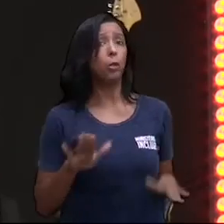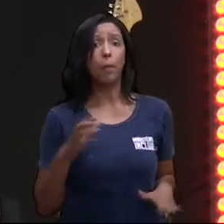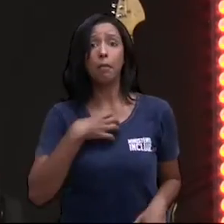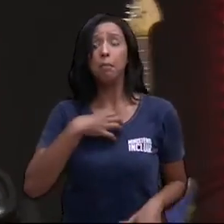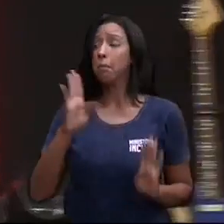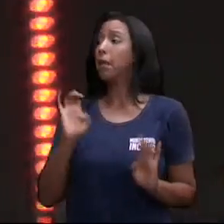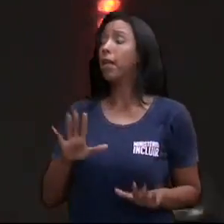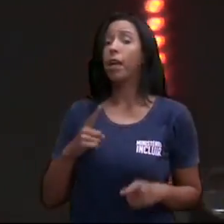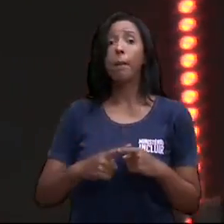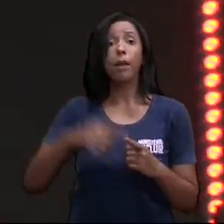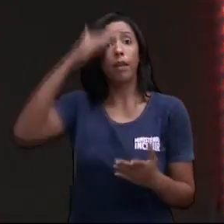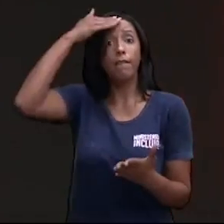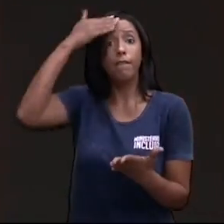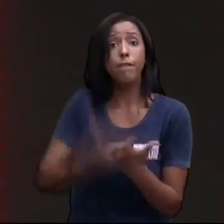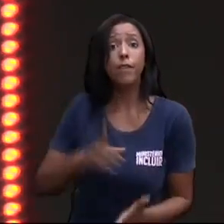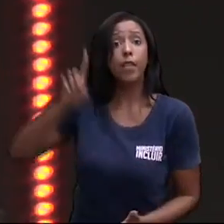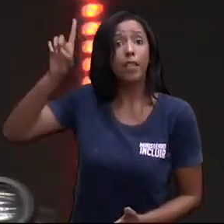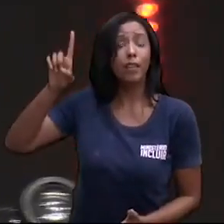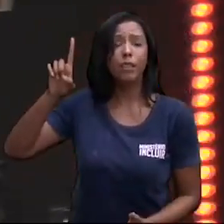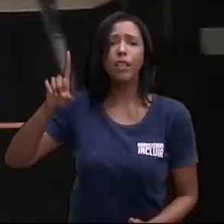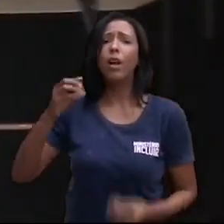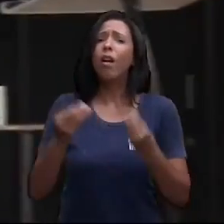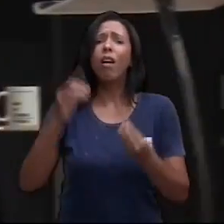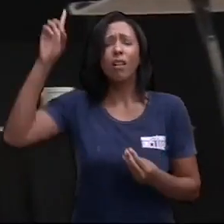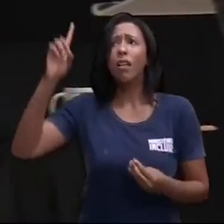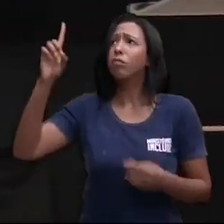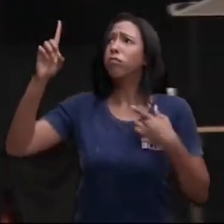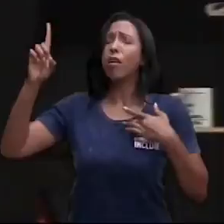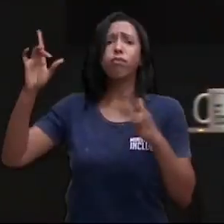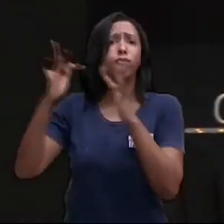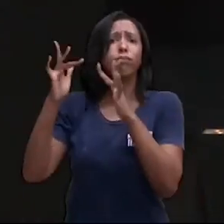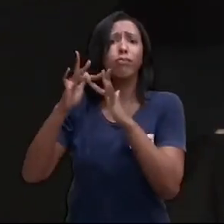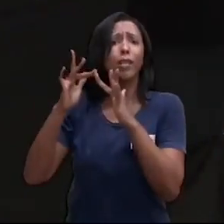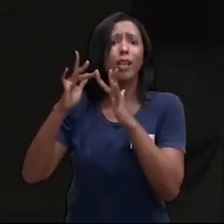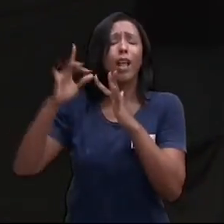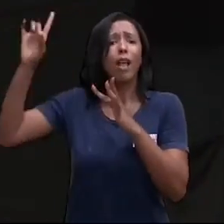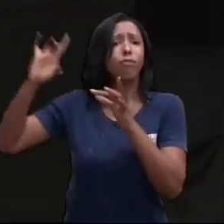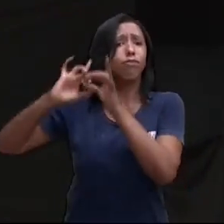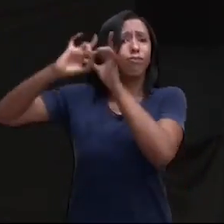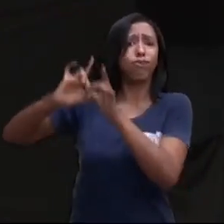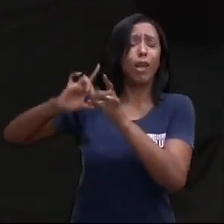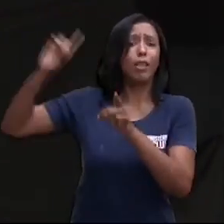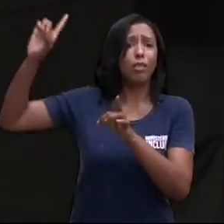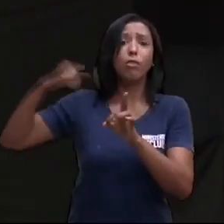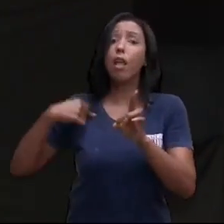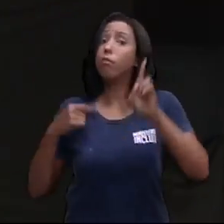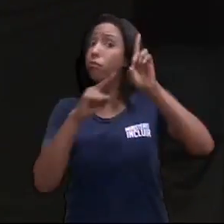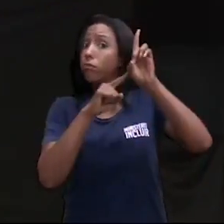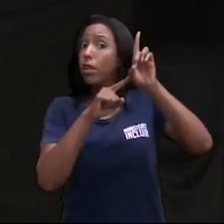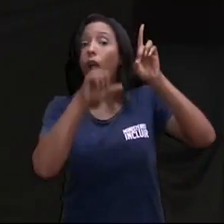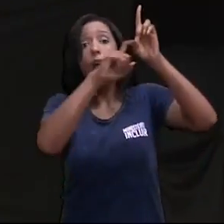preto de Deus é você tem uma paz que todo mundo que olha para você fala não deu uma uma mantença